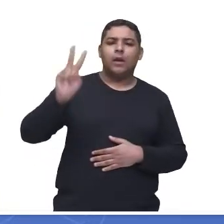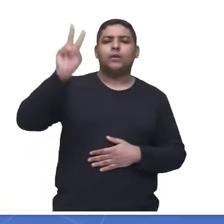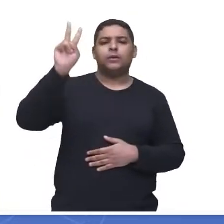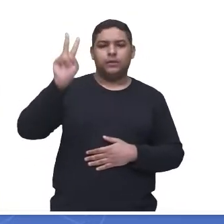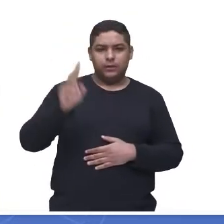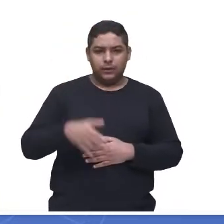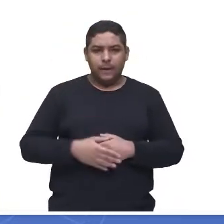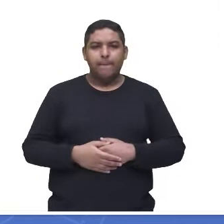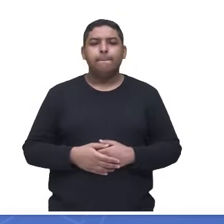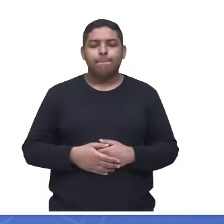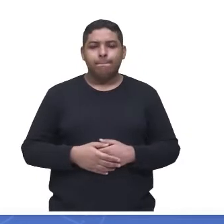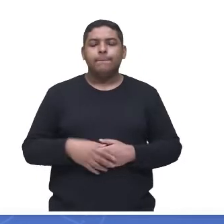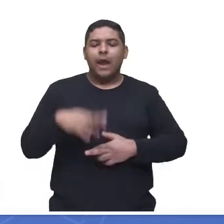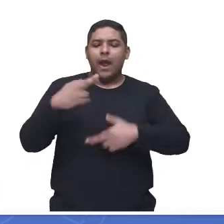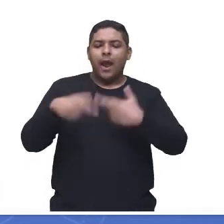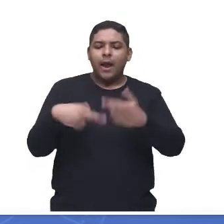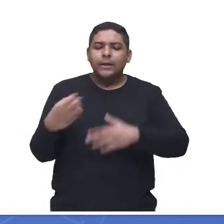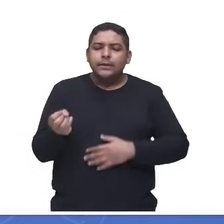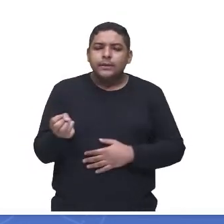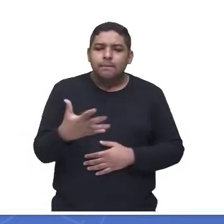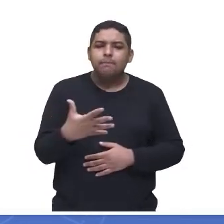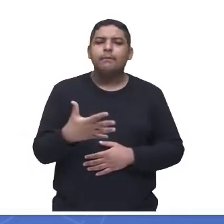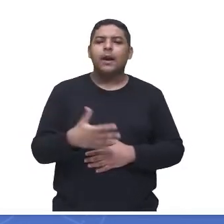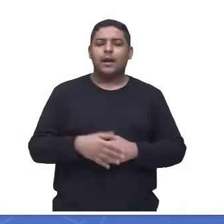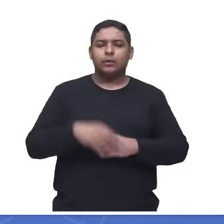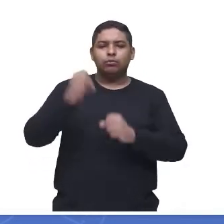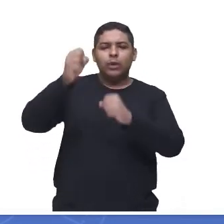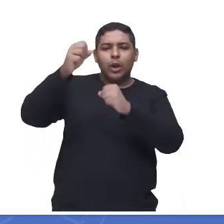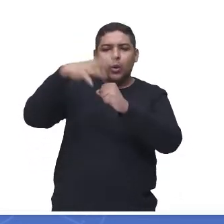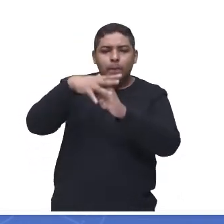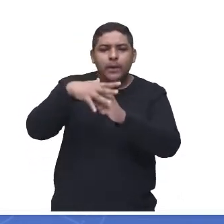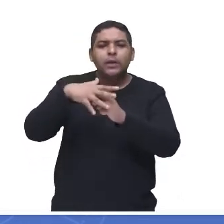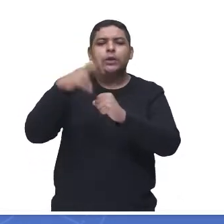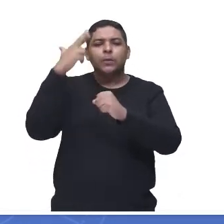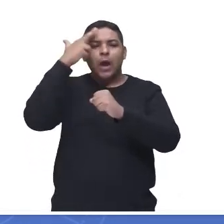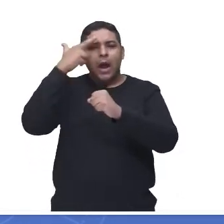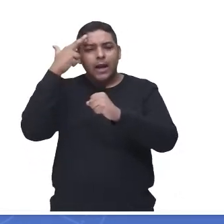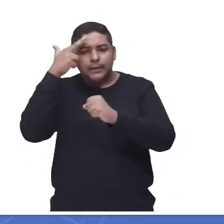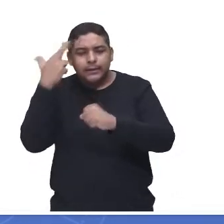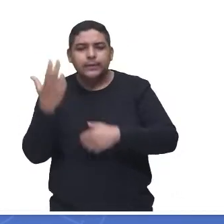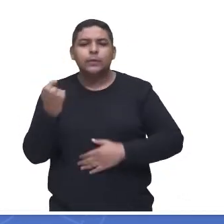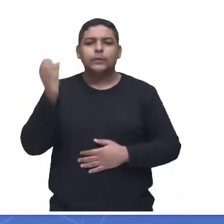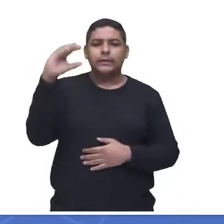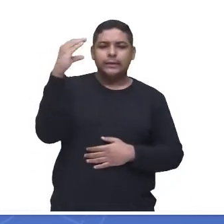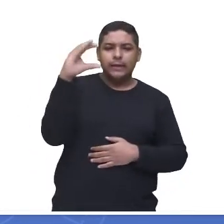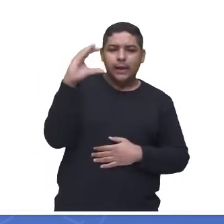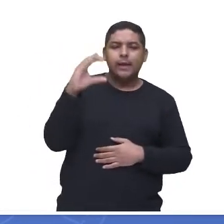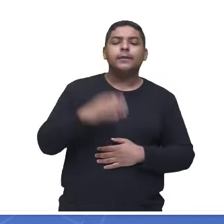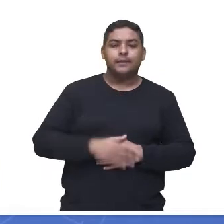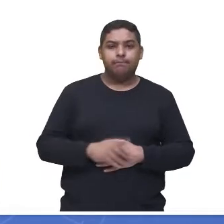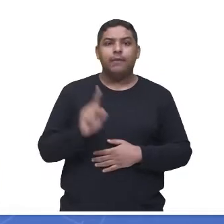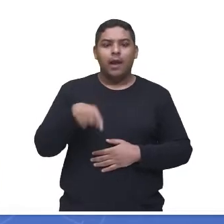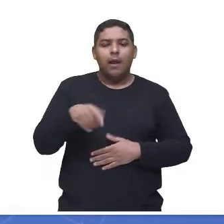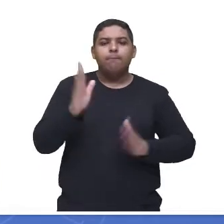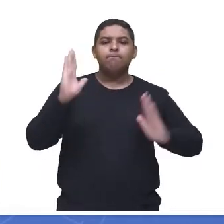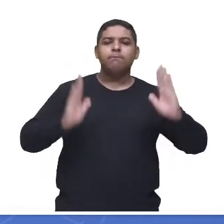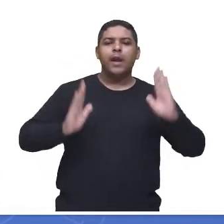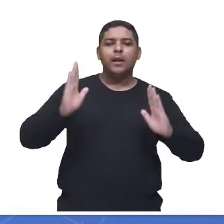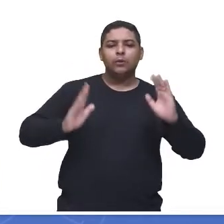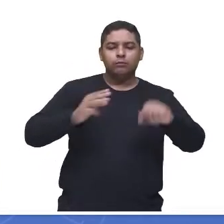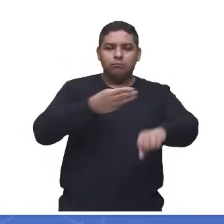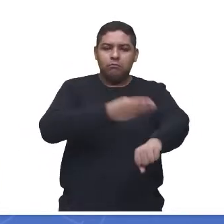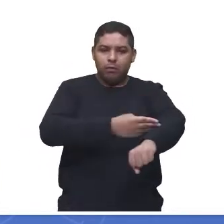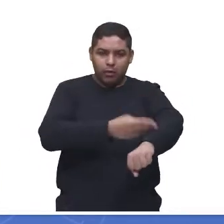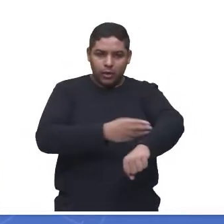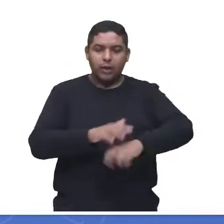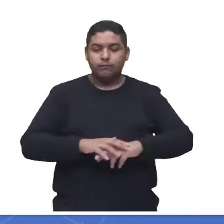de renascimento, de iluminismo, de razão, de ciência. Então, o período moderno ele vai se distinguir